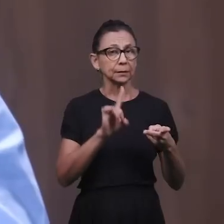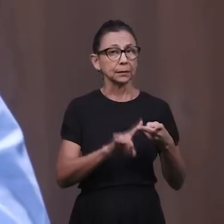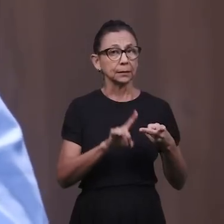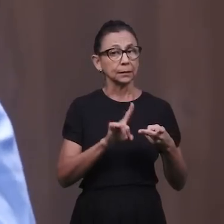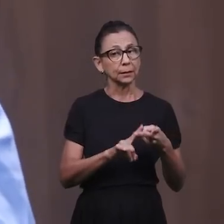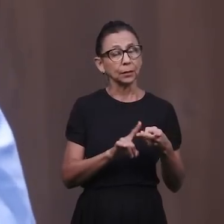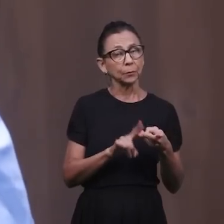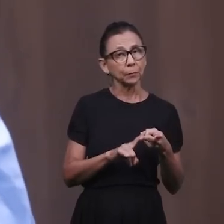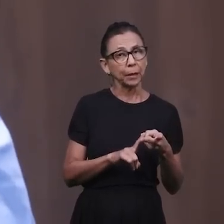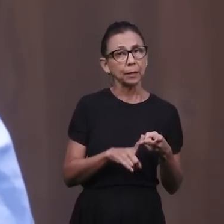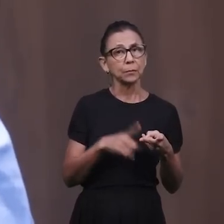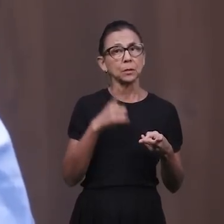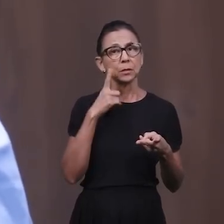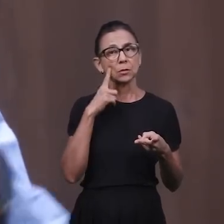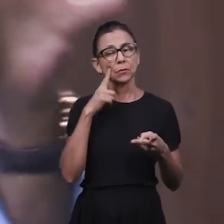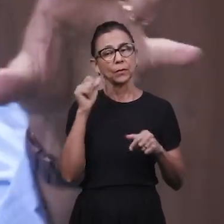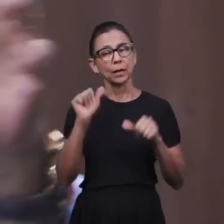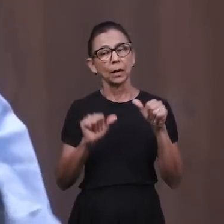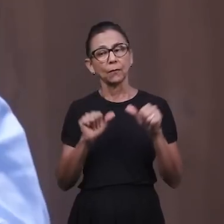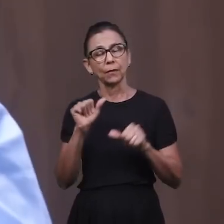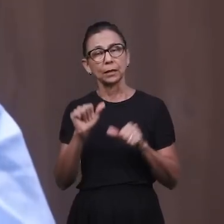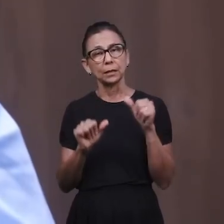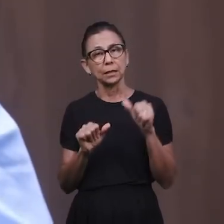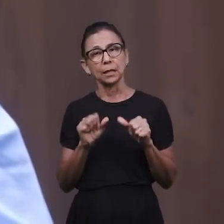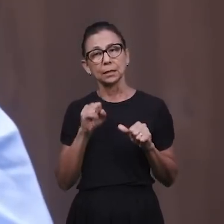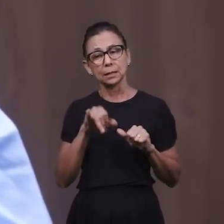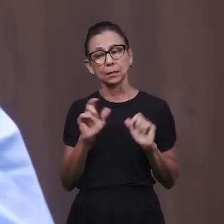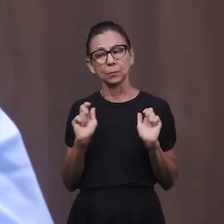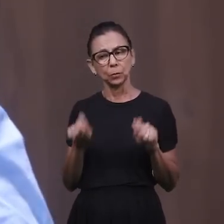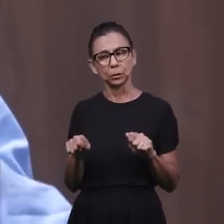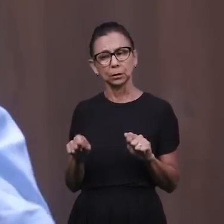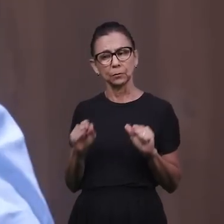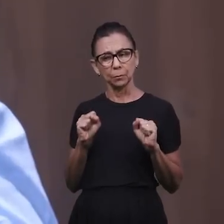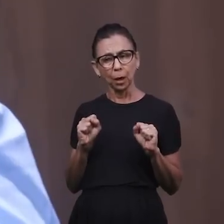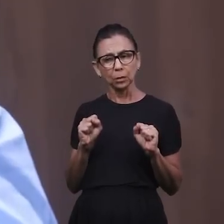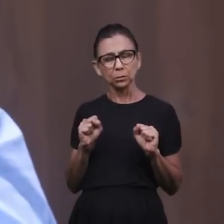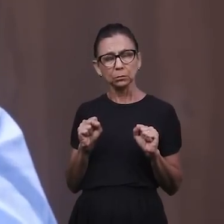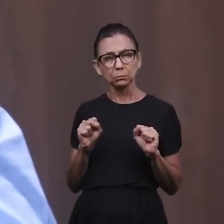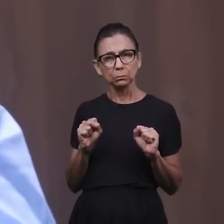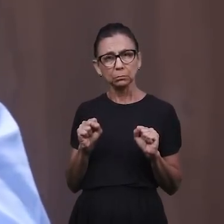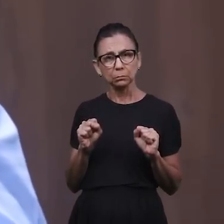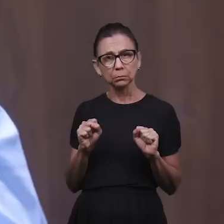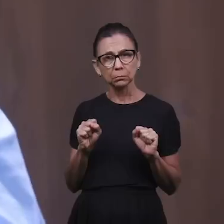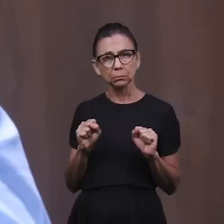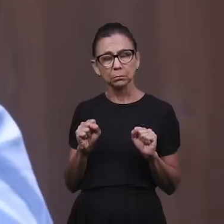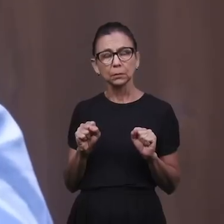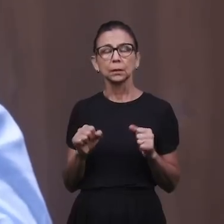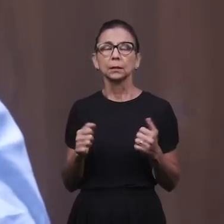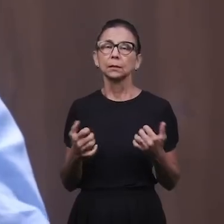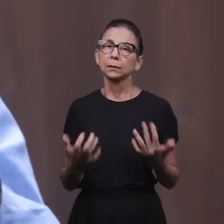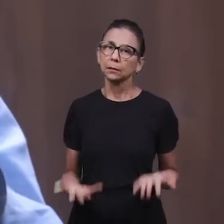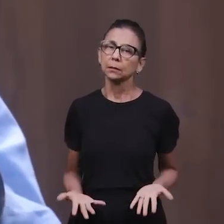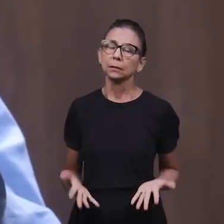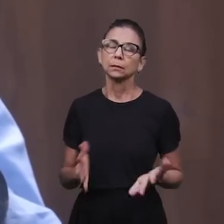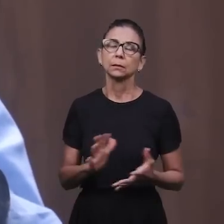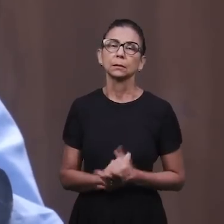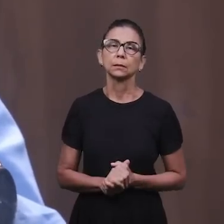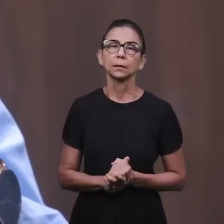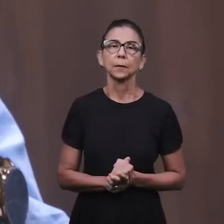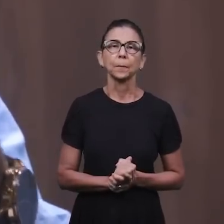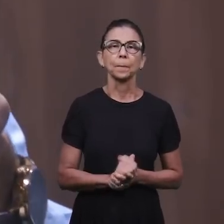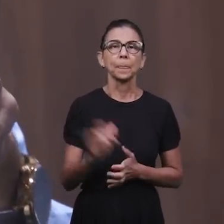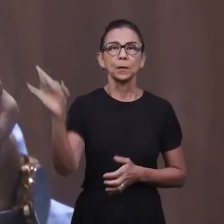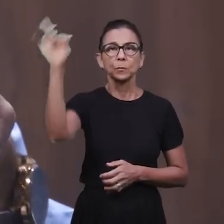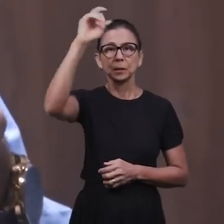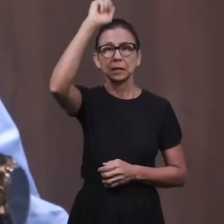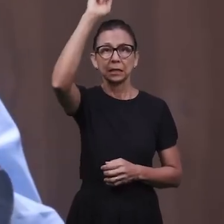Santo colocou Paulo para escrever é porque estava acontecendo um problema dentro da igreja. A igreja ela tinha